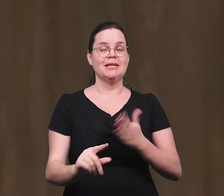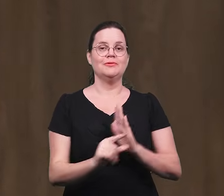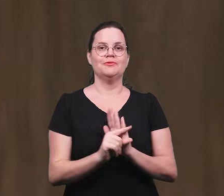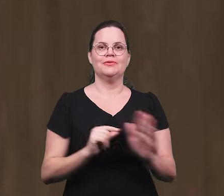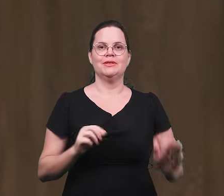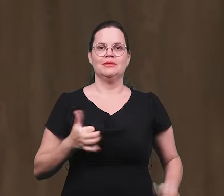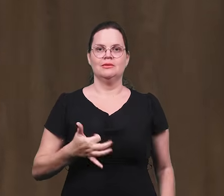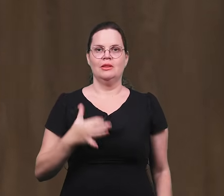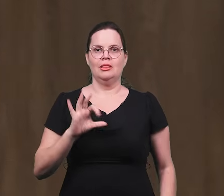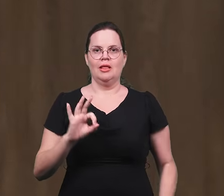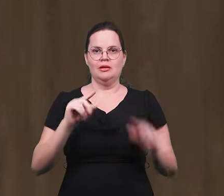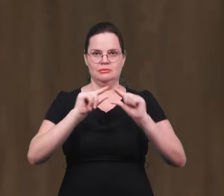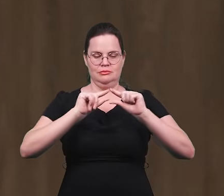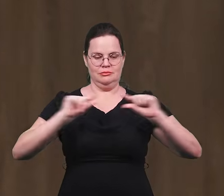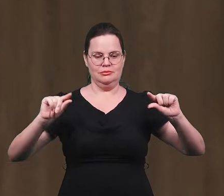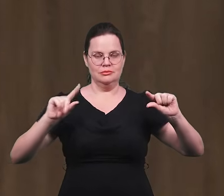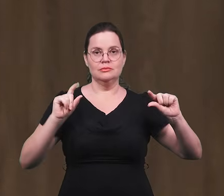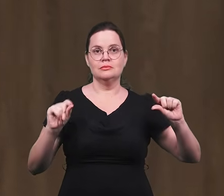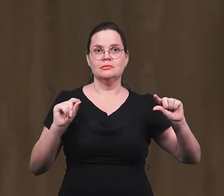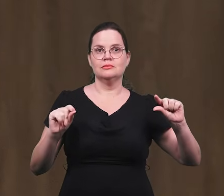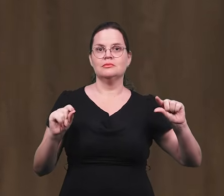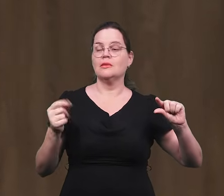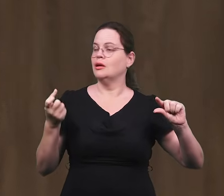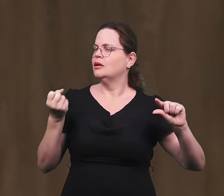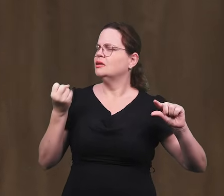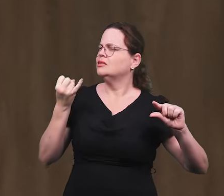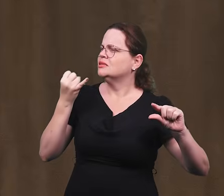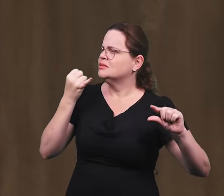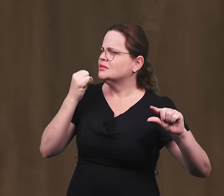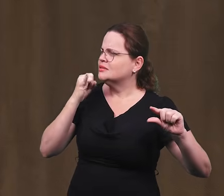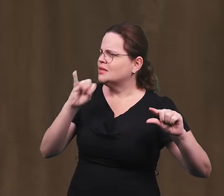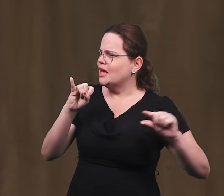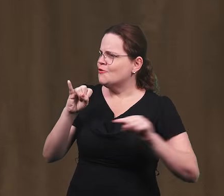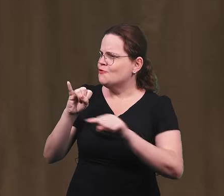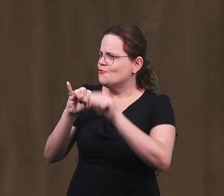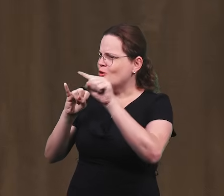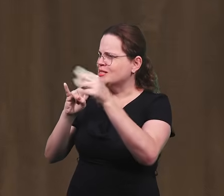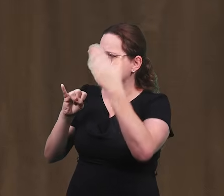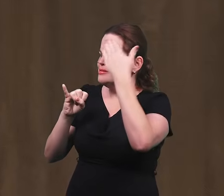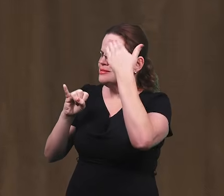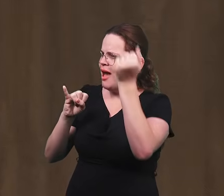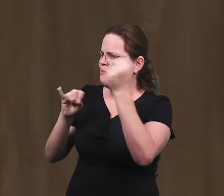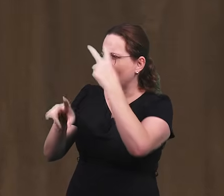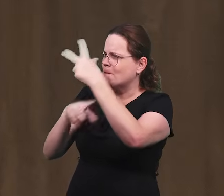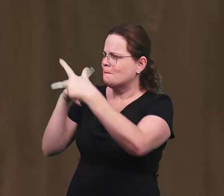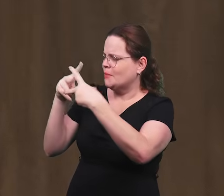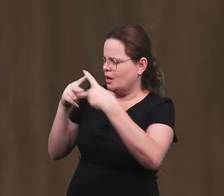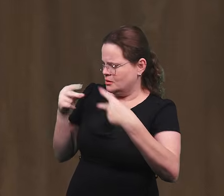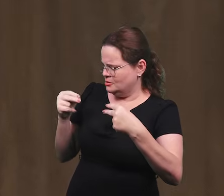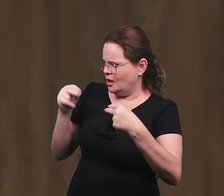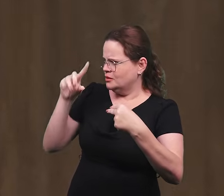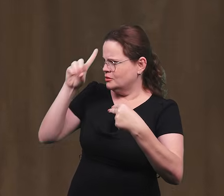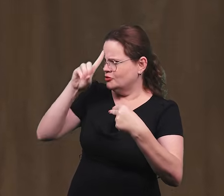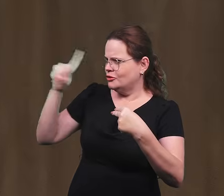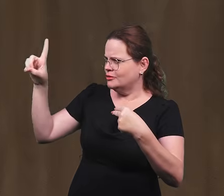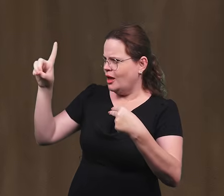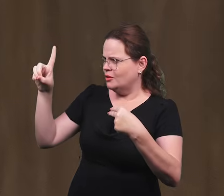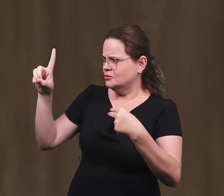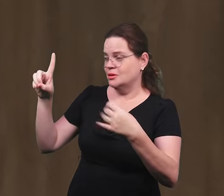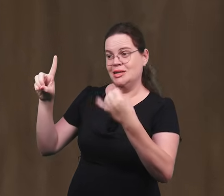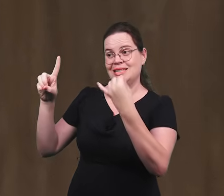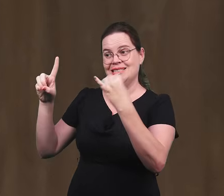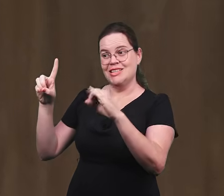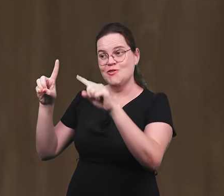do versículo 10 com essa parte aqui, ó. Se tu conheceras o dom de Deus. Então, essa parte aqui, ó, se